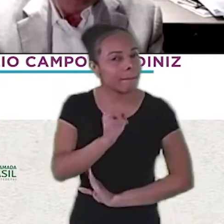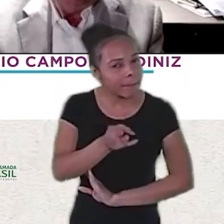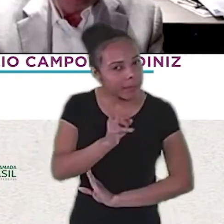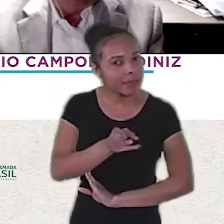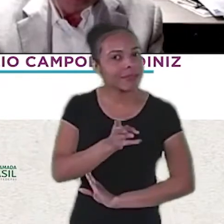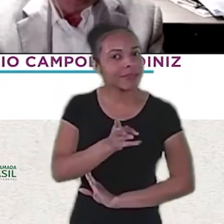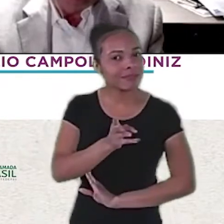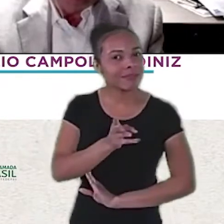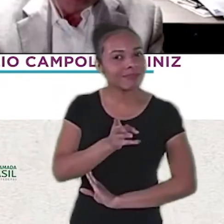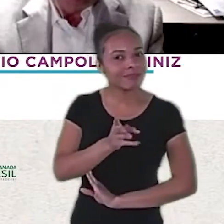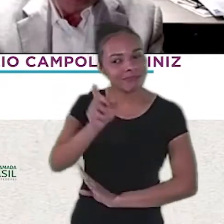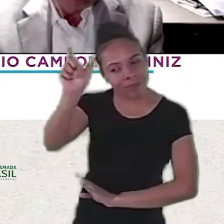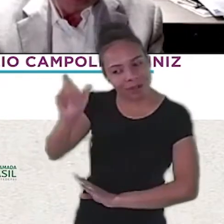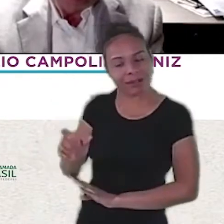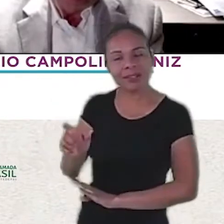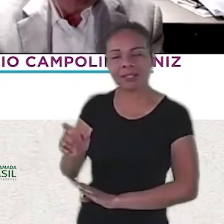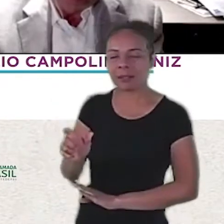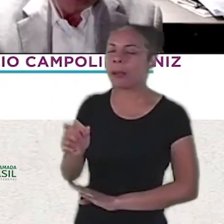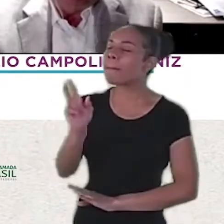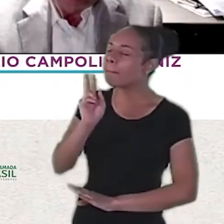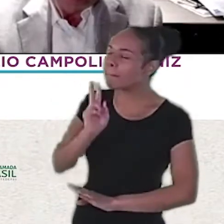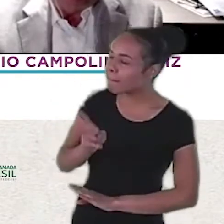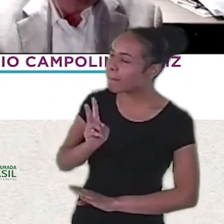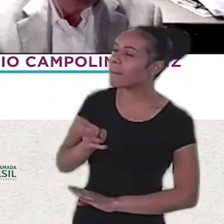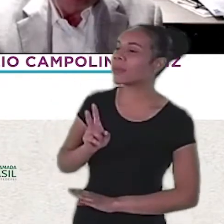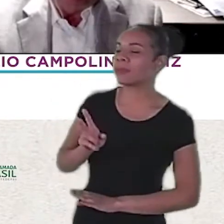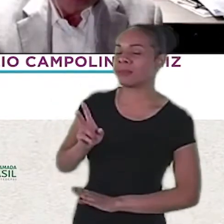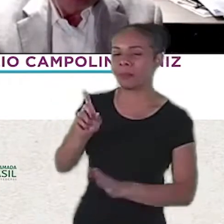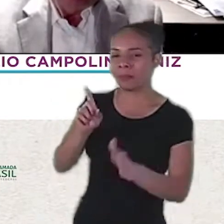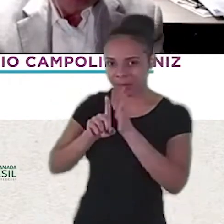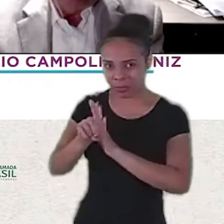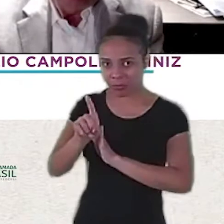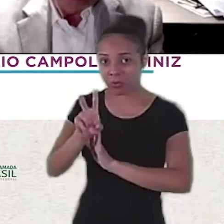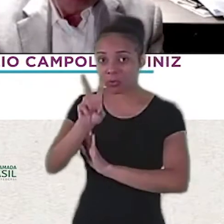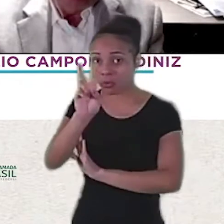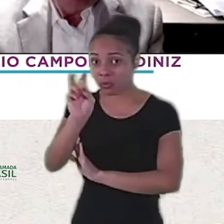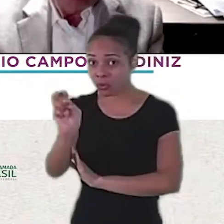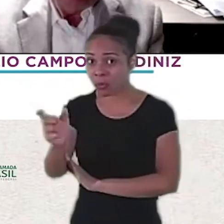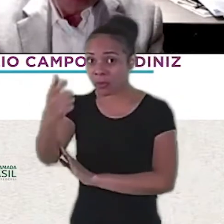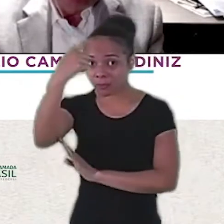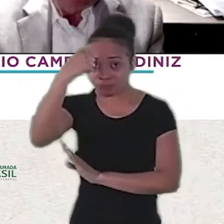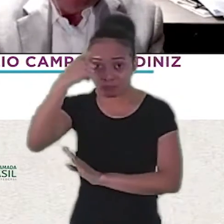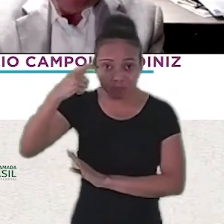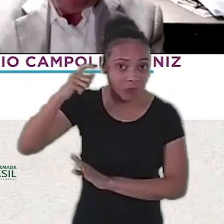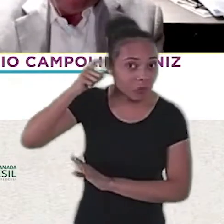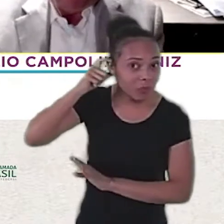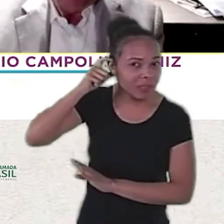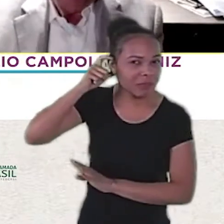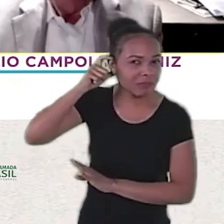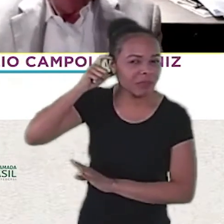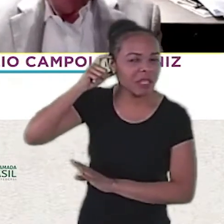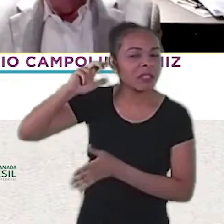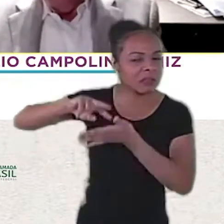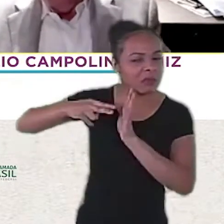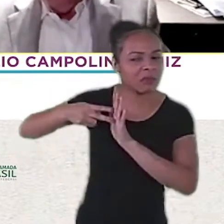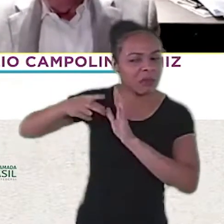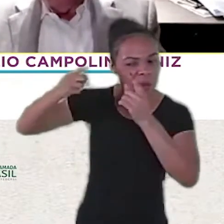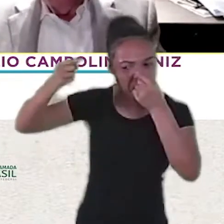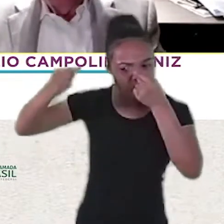Campolina, a mesma pergunta para você. A questão do inconsciente é política. Olha, eu não